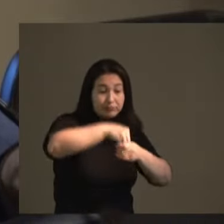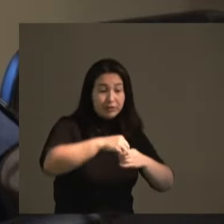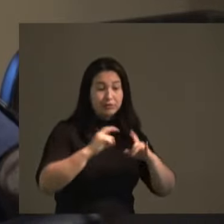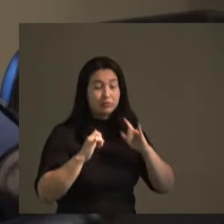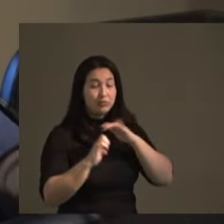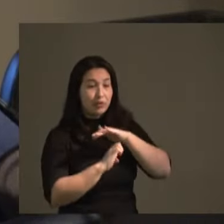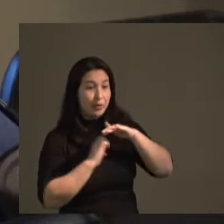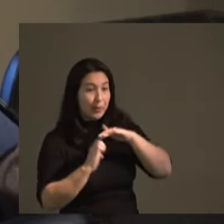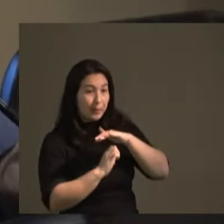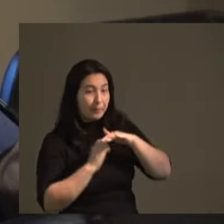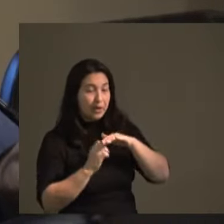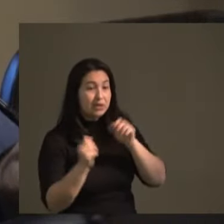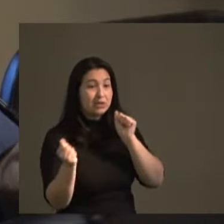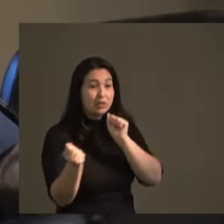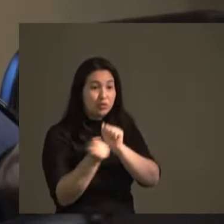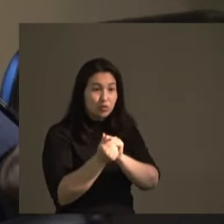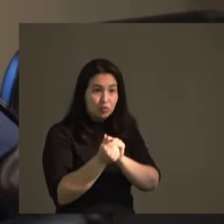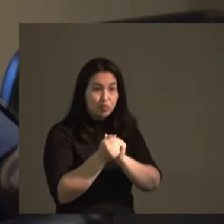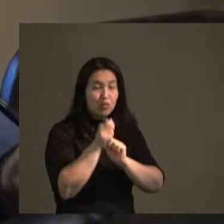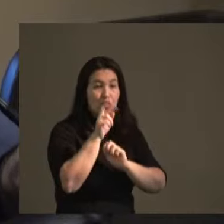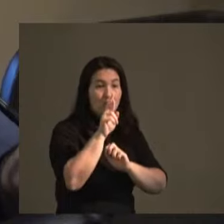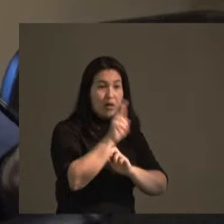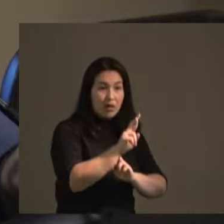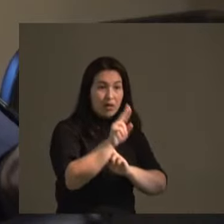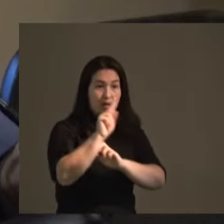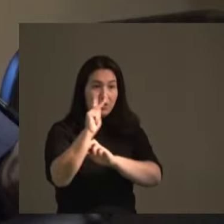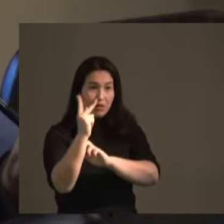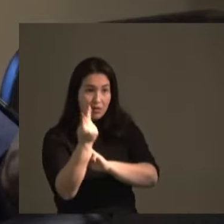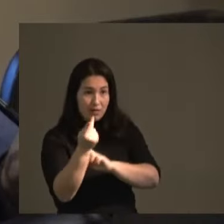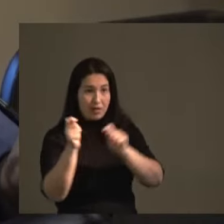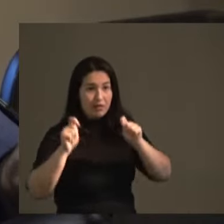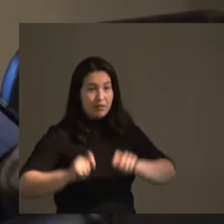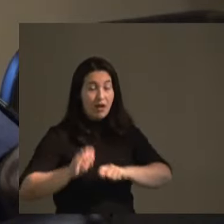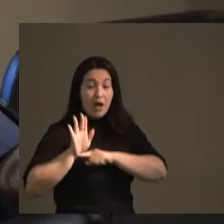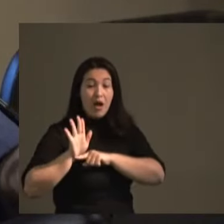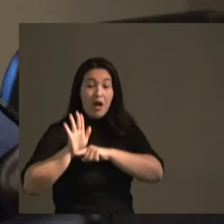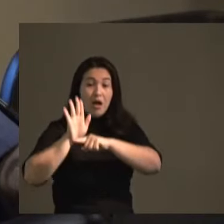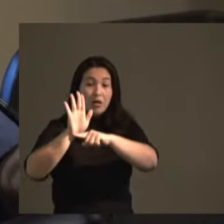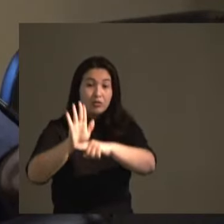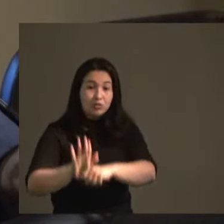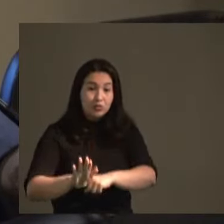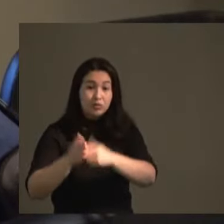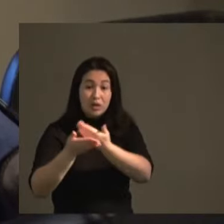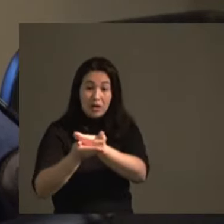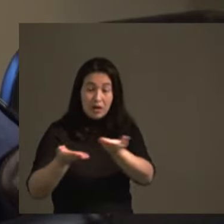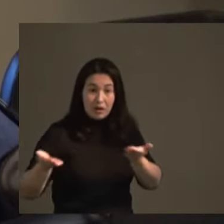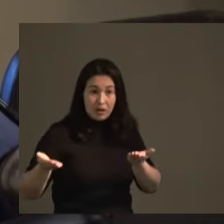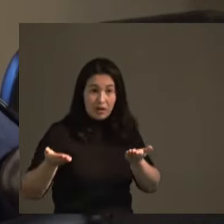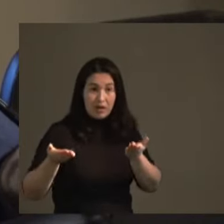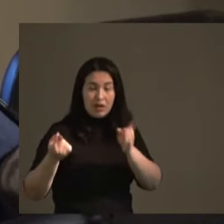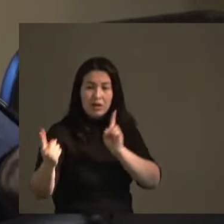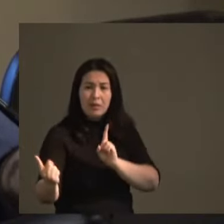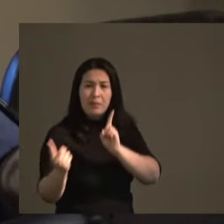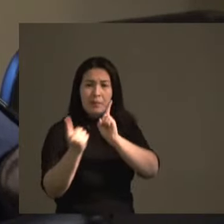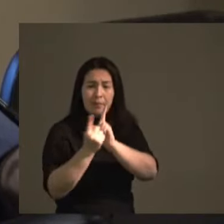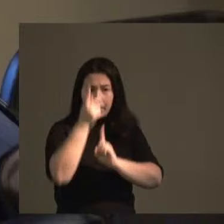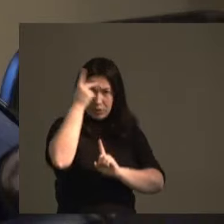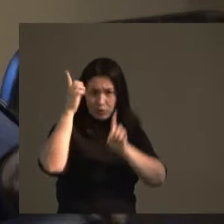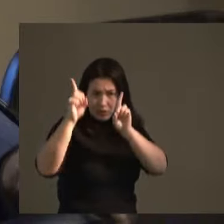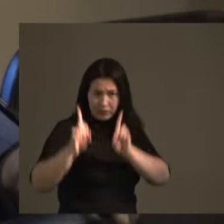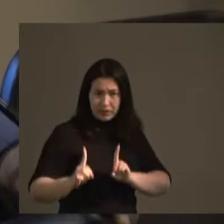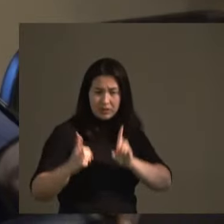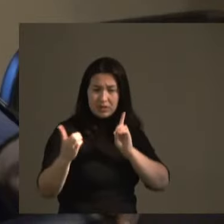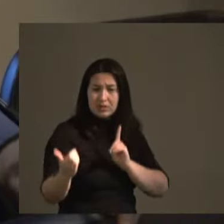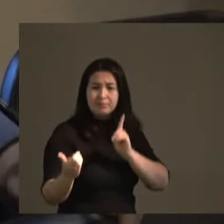trabalhando junto aos recursos humanos da empresa, para remover as barreiras, receber a pessoa com deficiência e ambientá-la